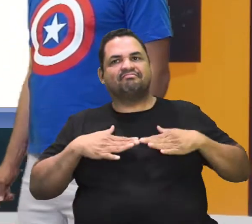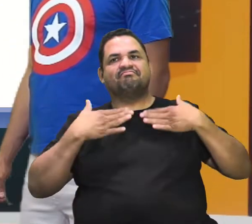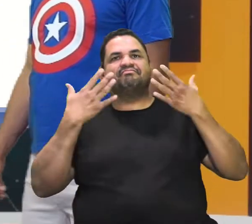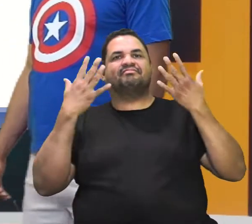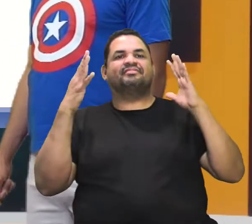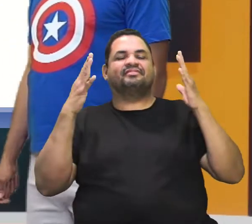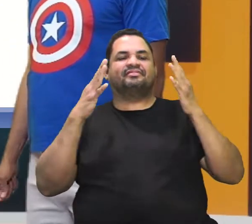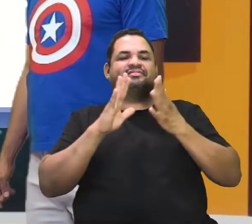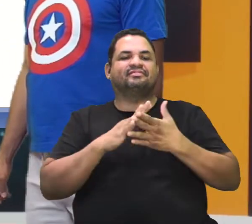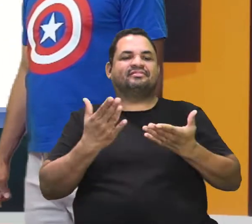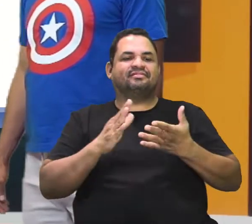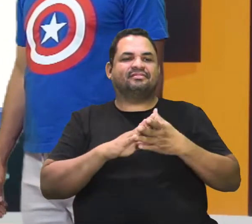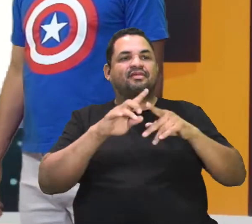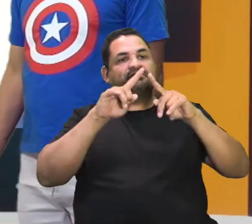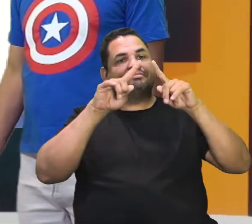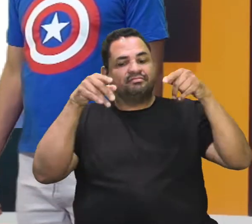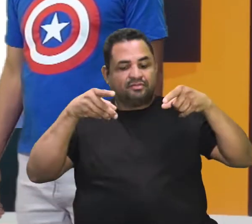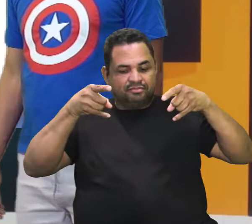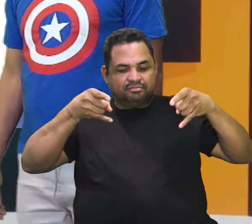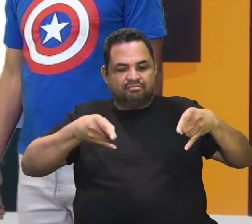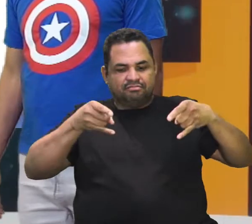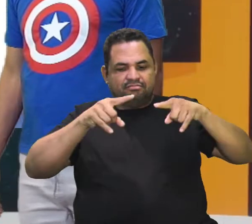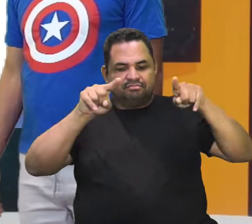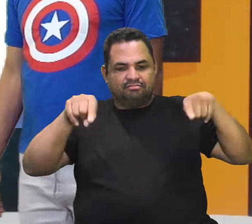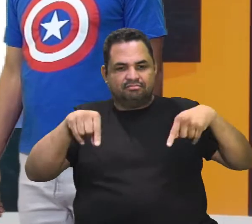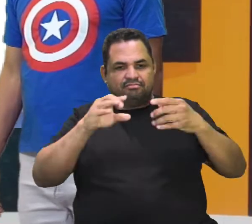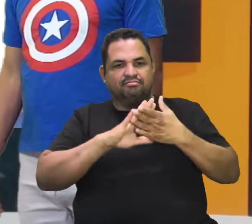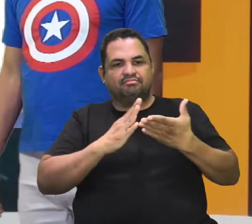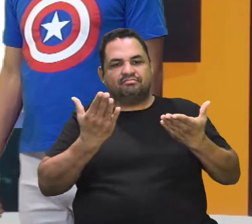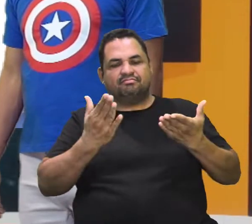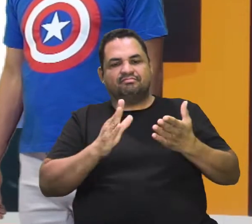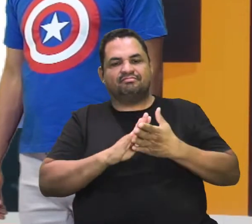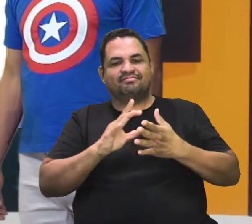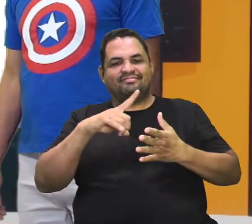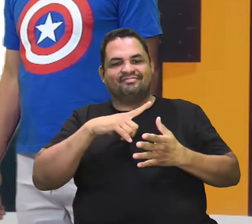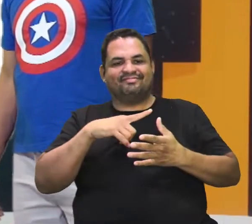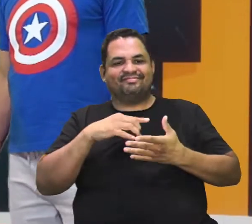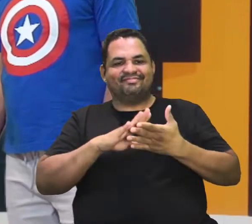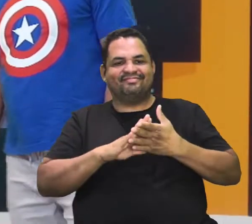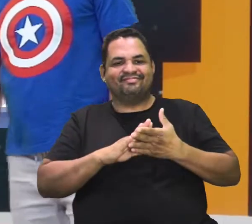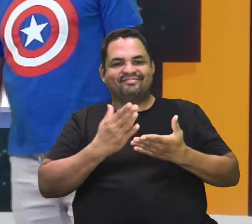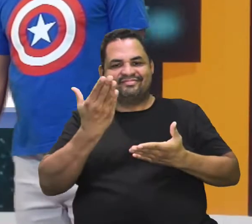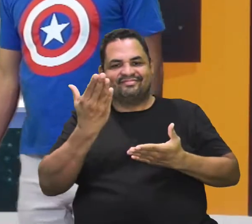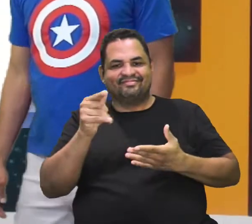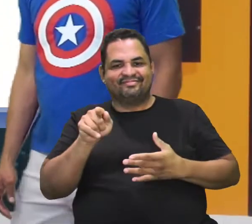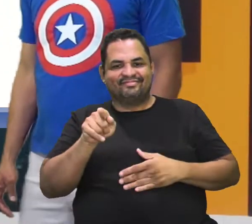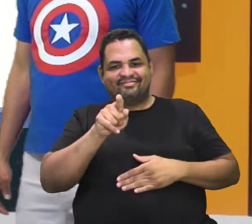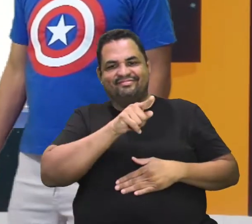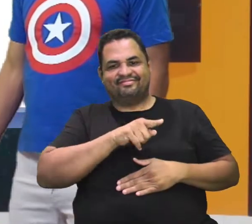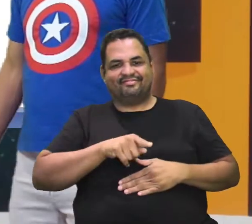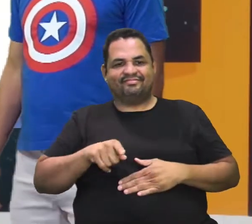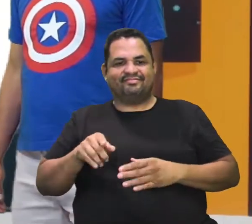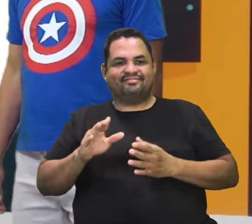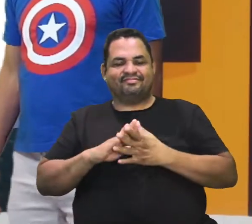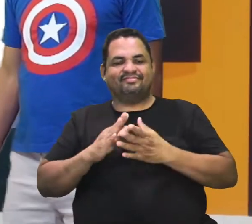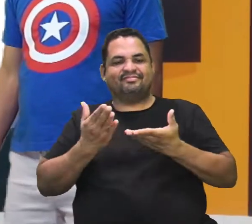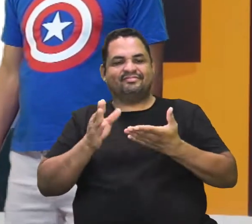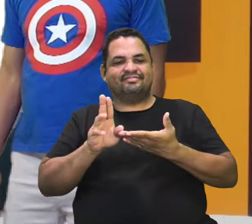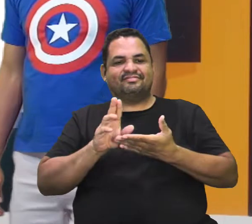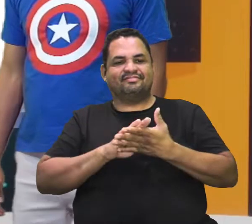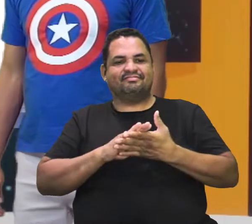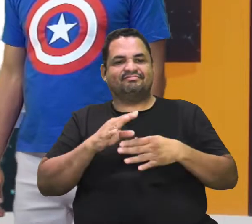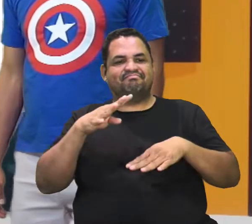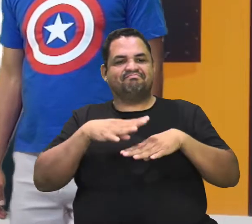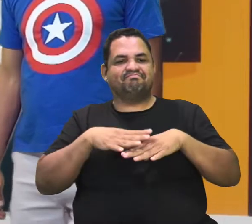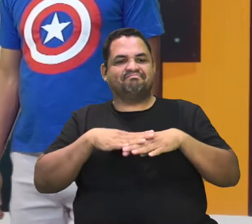aniversário, ou no quarto para decoração, quando a gente vê uma plaquinha nesse formato, olha aí, aqui está a matemática